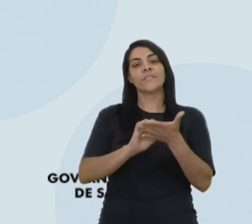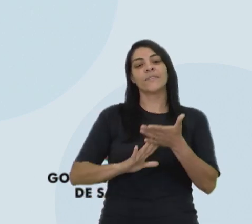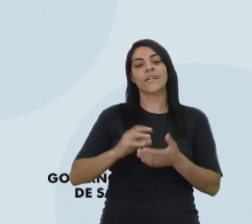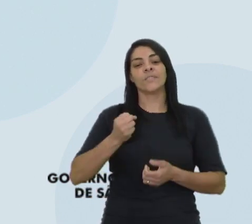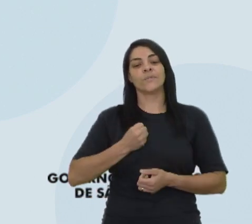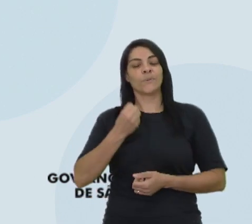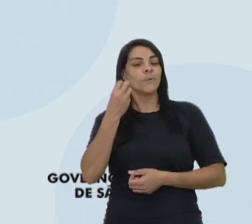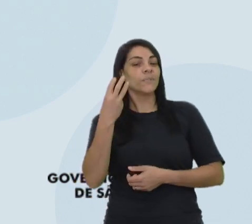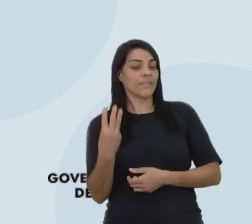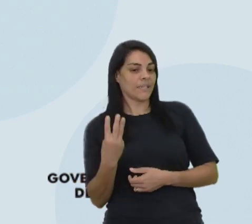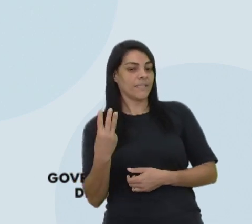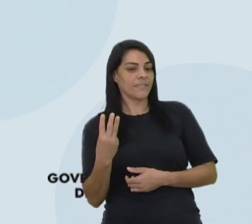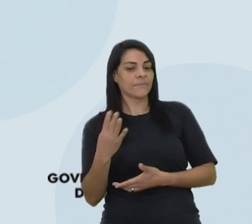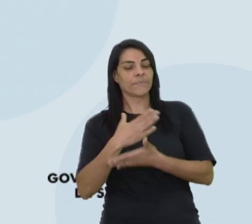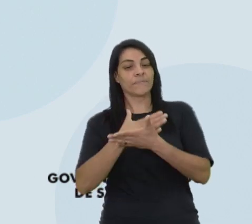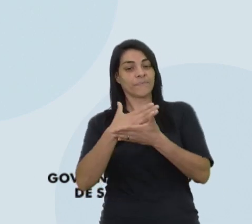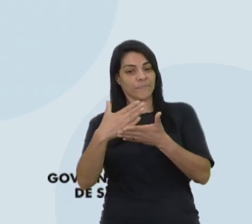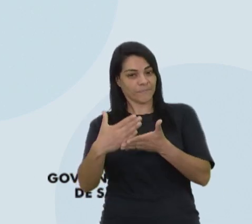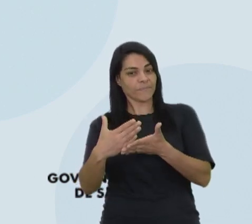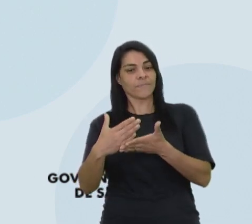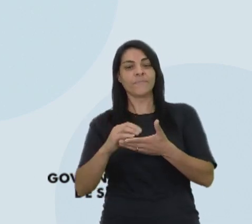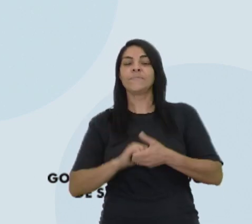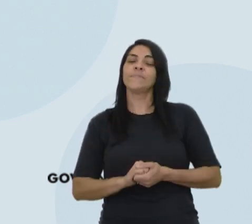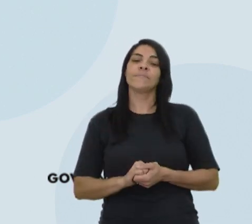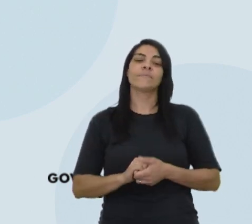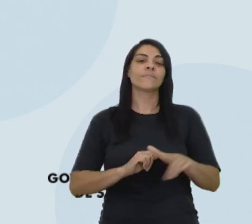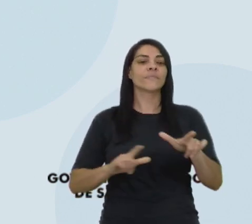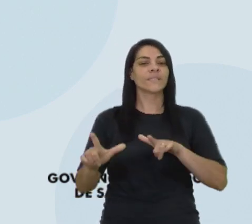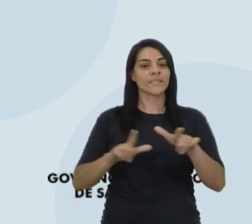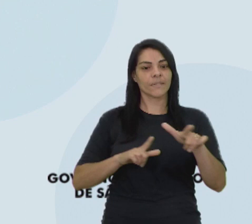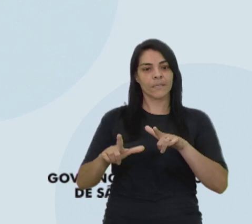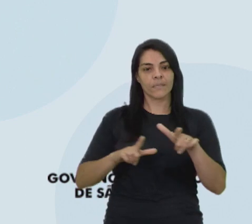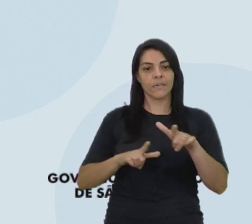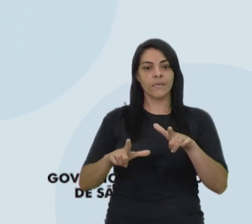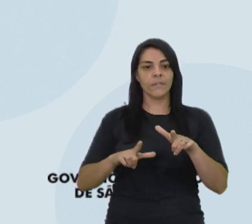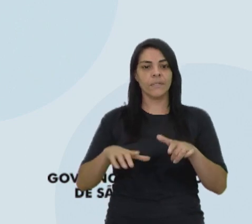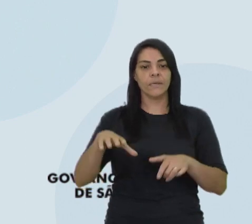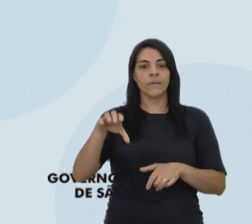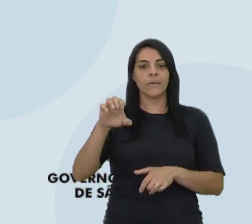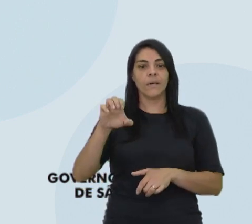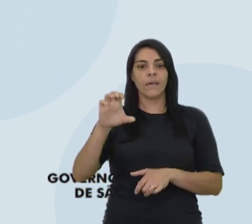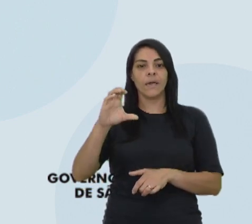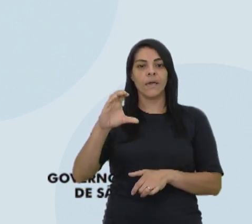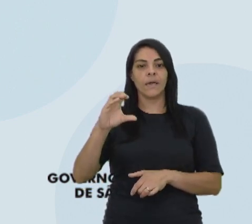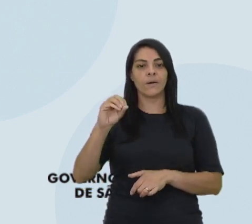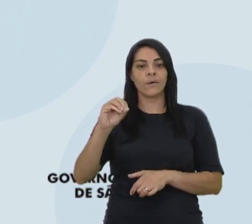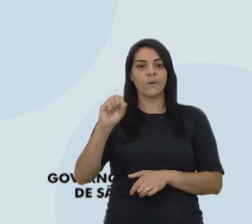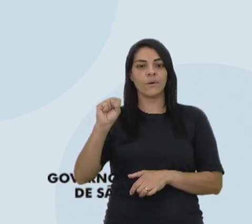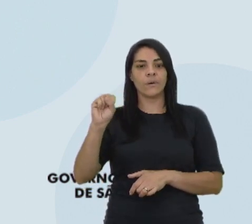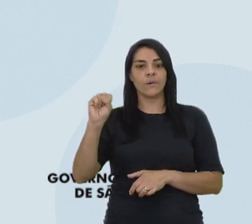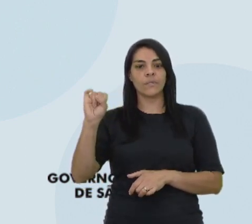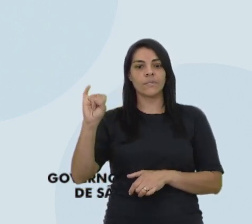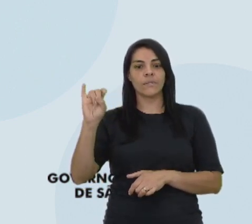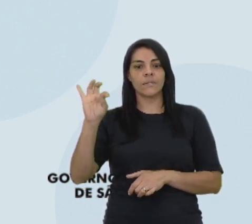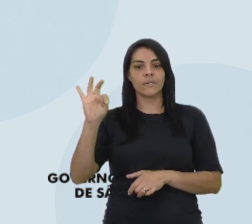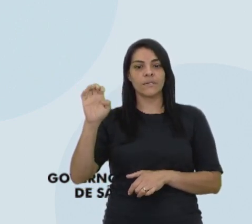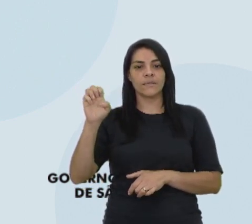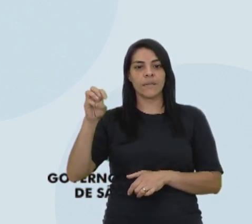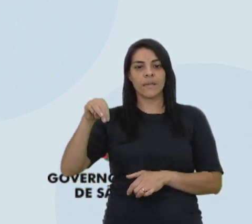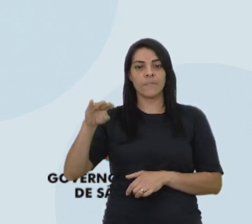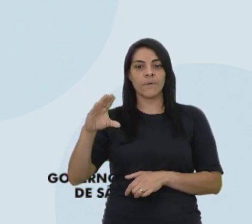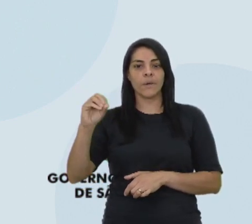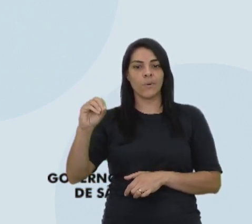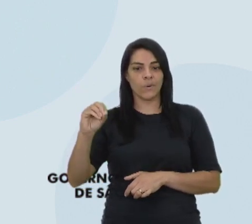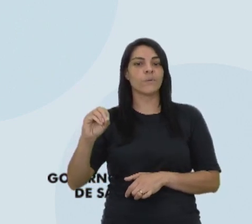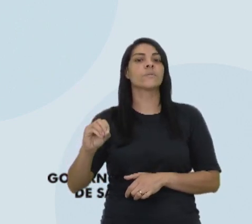Uma aula de introdução de serviços ecossistêmicos e ambientais, tá? Ele é do aprofundamento à cultura do solo do campo à